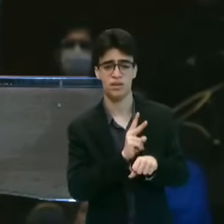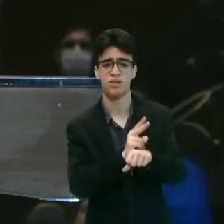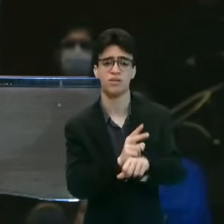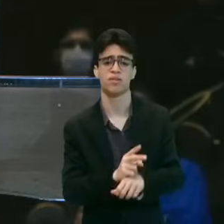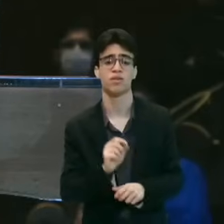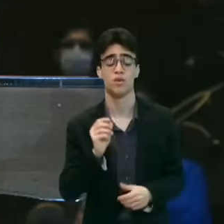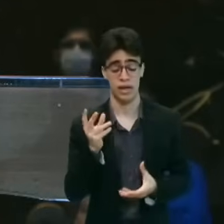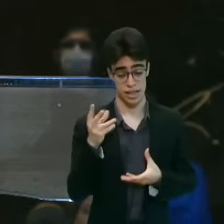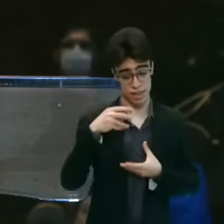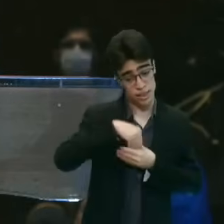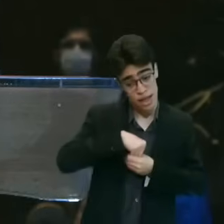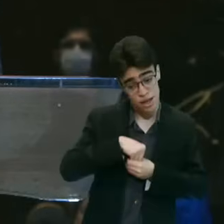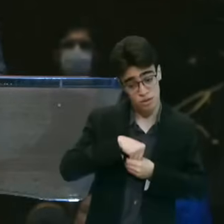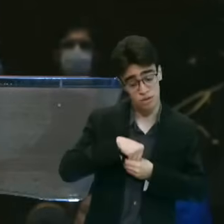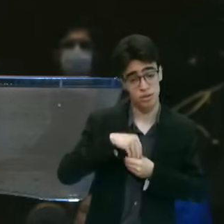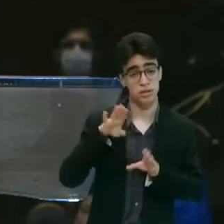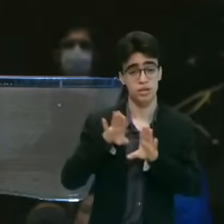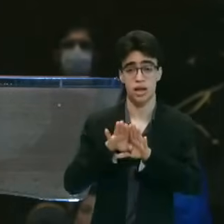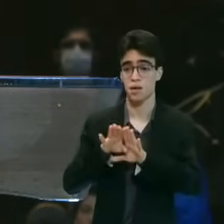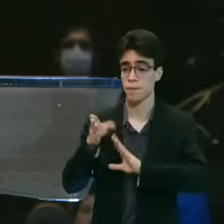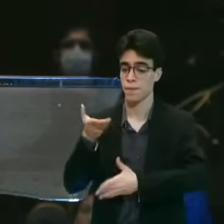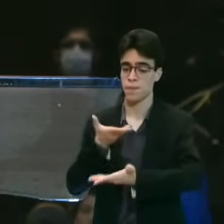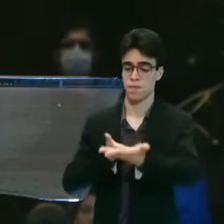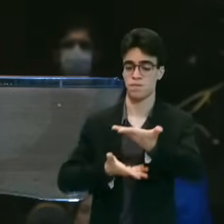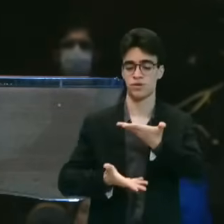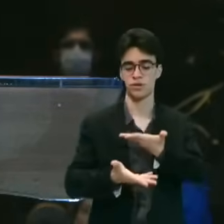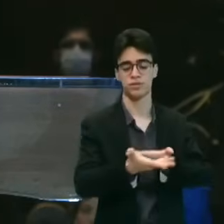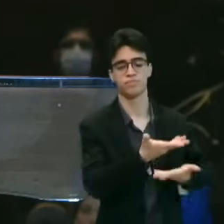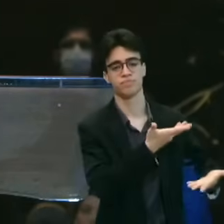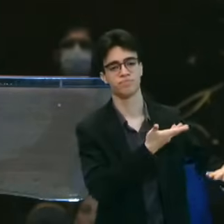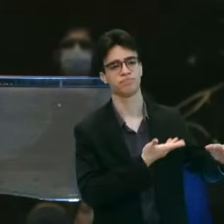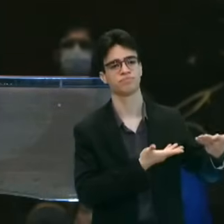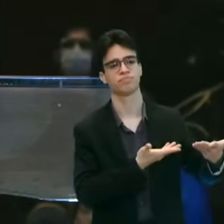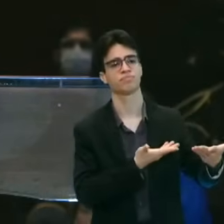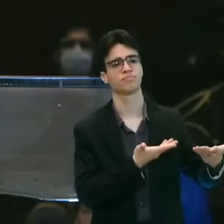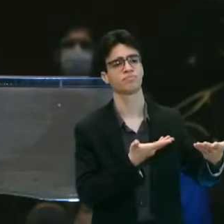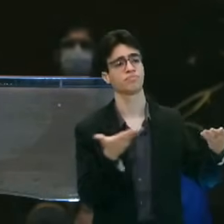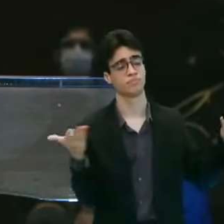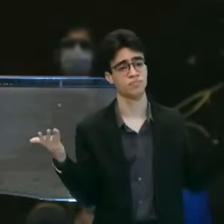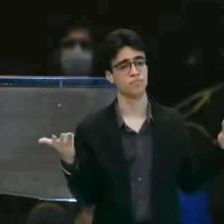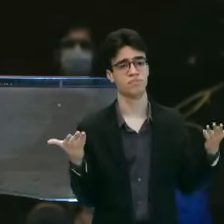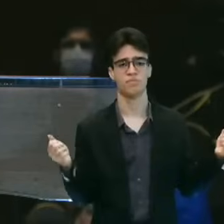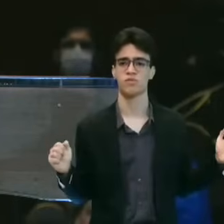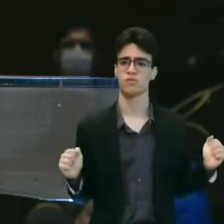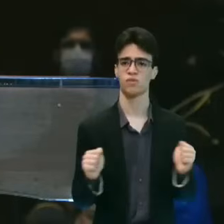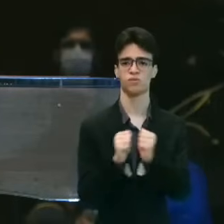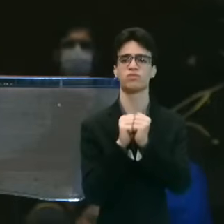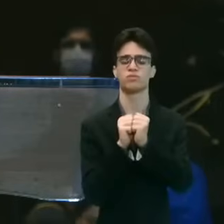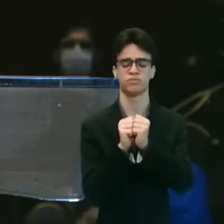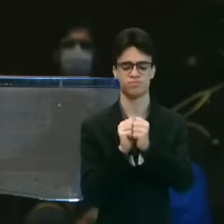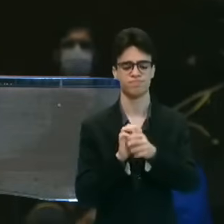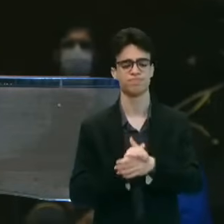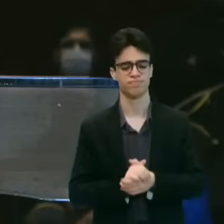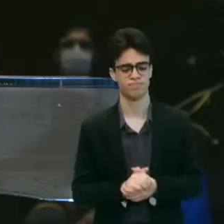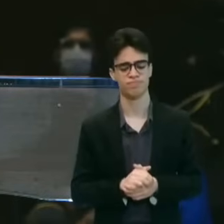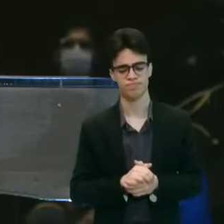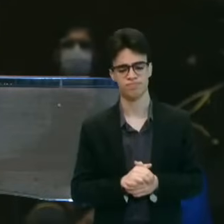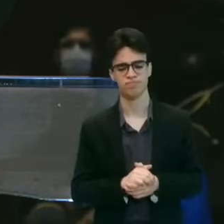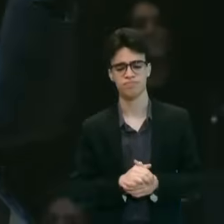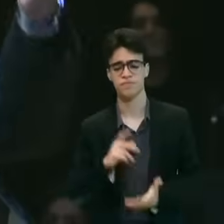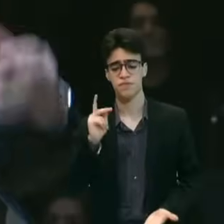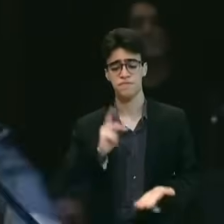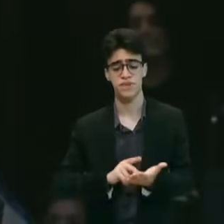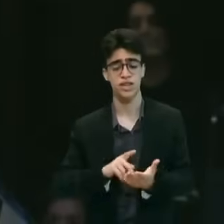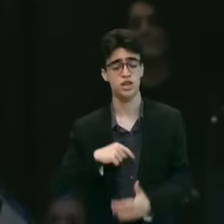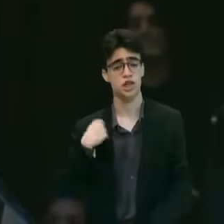tanto interior quanto comunitária, passem a fazer parte da nossa vida. E isso nós precisamos